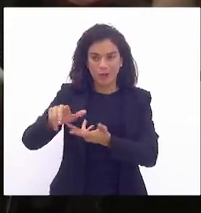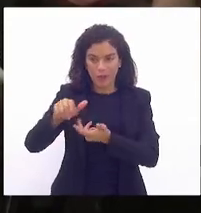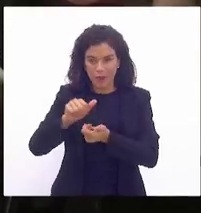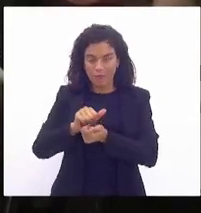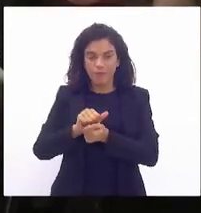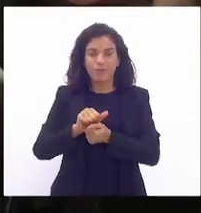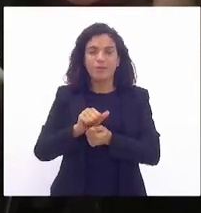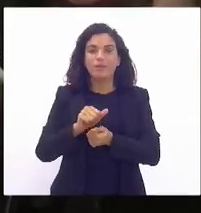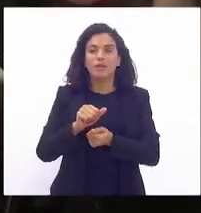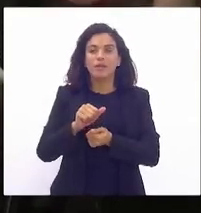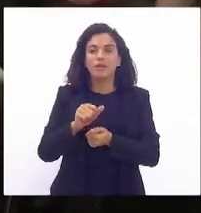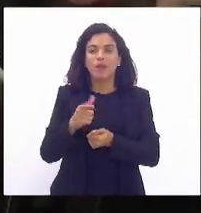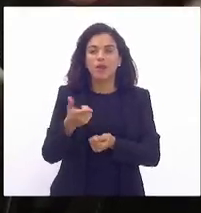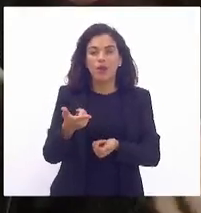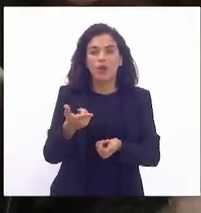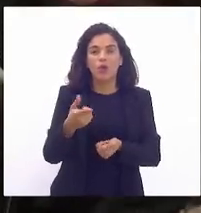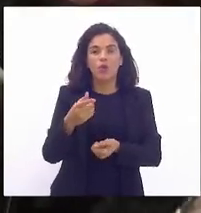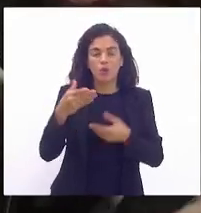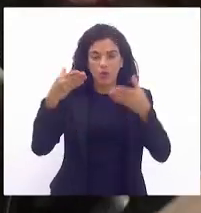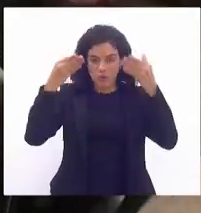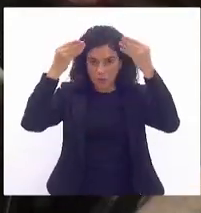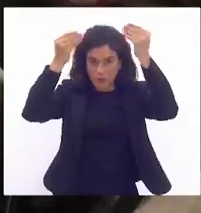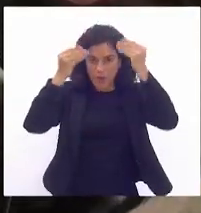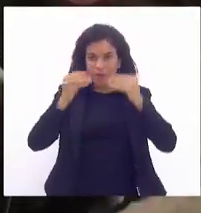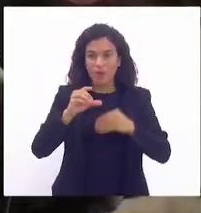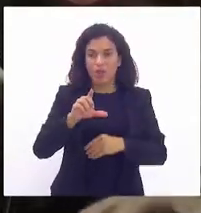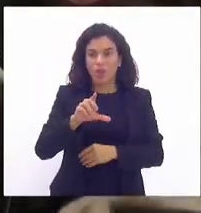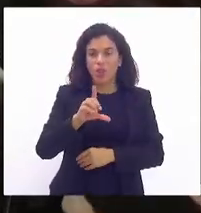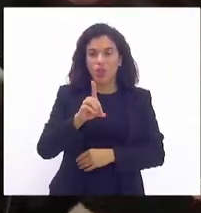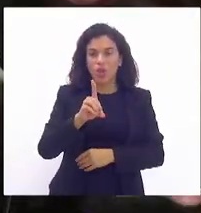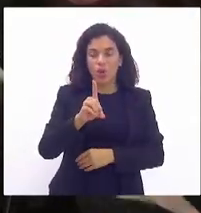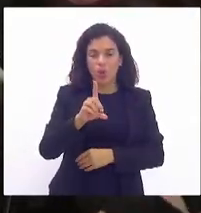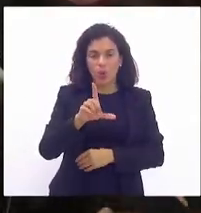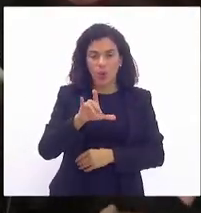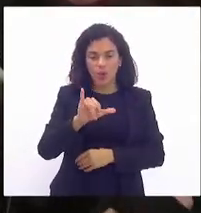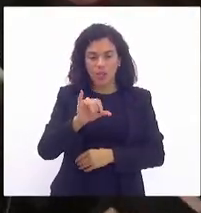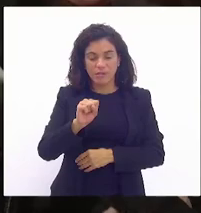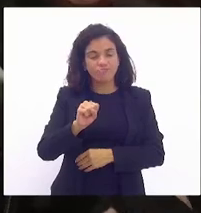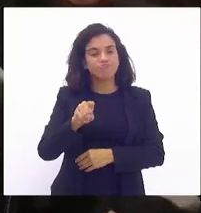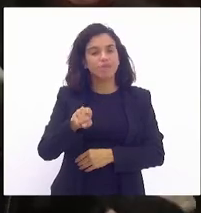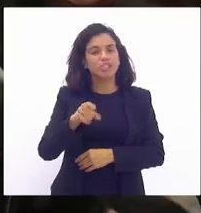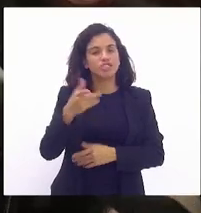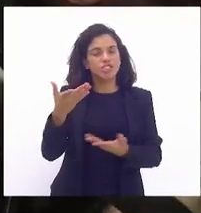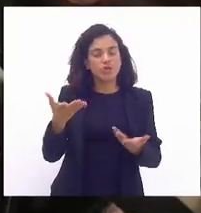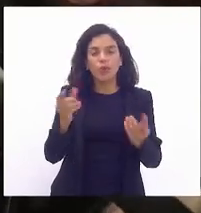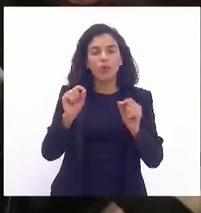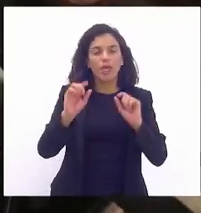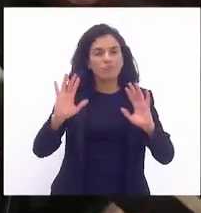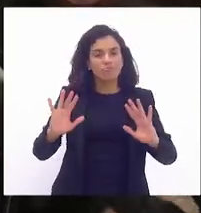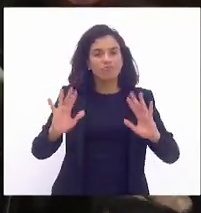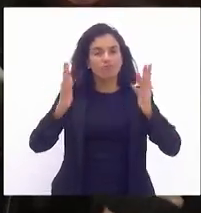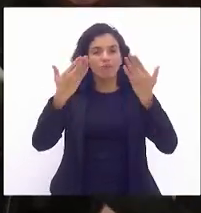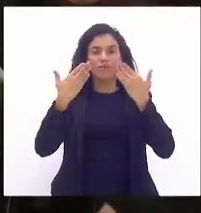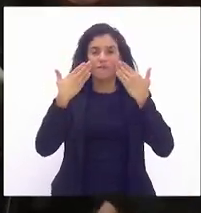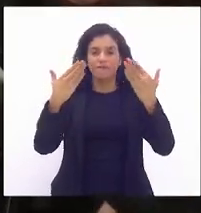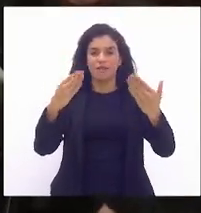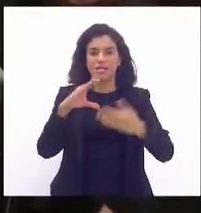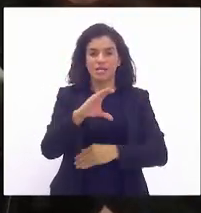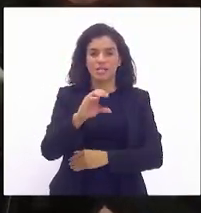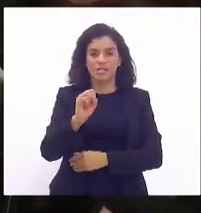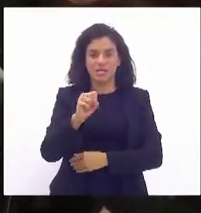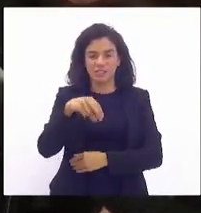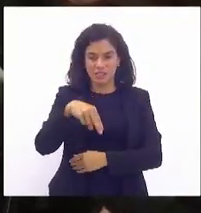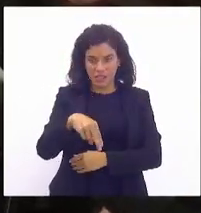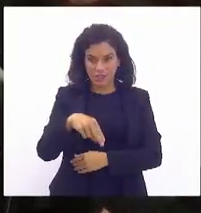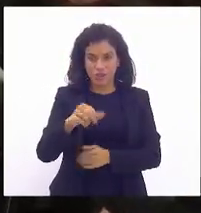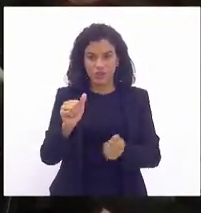da criação. Nosso bispo Dom Luiz Henrique fez questão que a gente celebrássemos esse dia em frente à CSN, junto